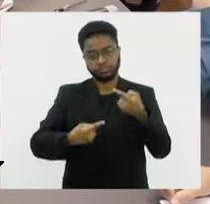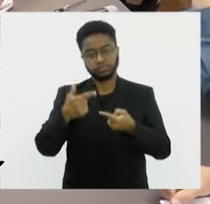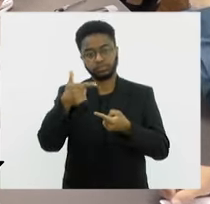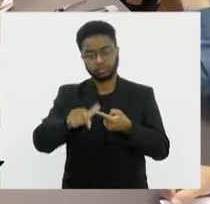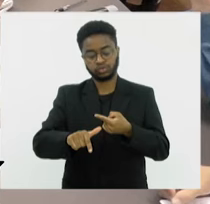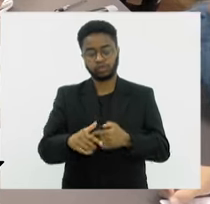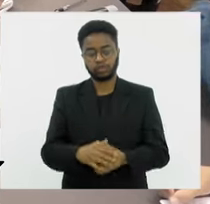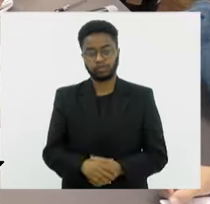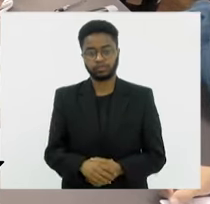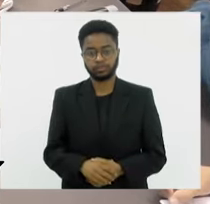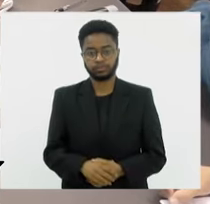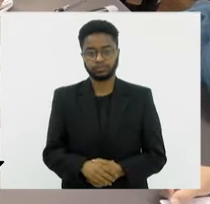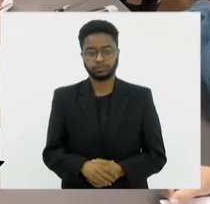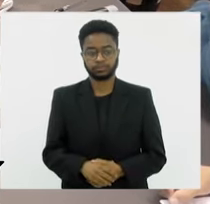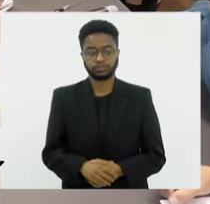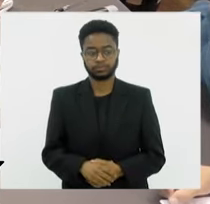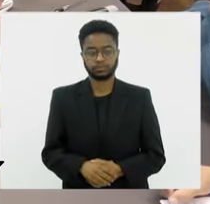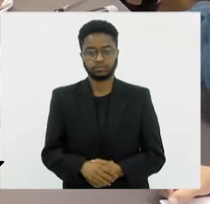Enfrentando esses aqui.